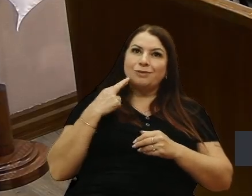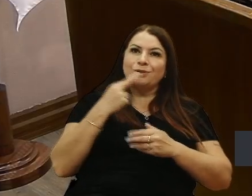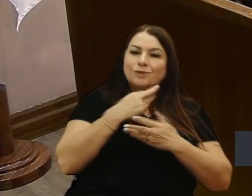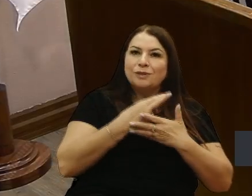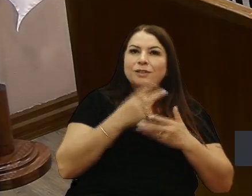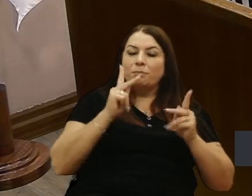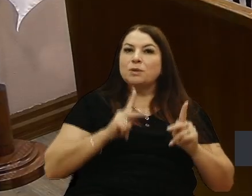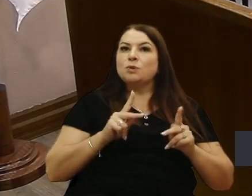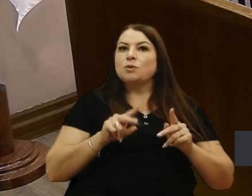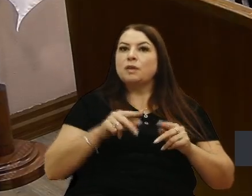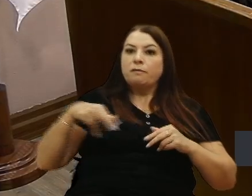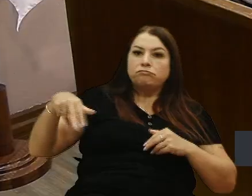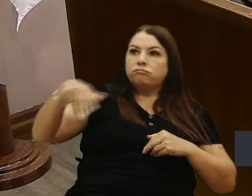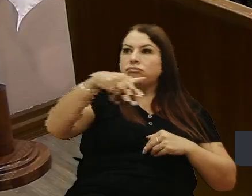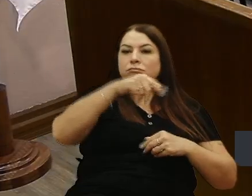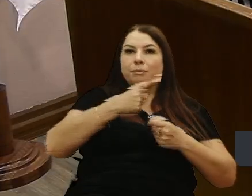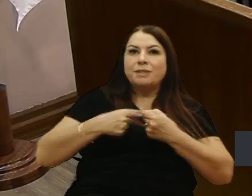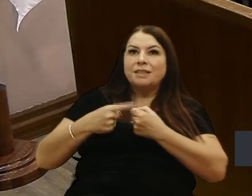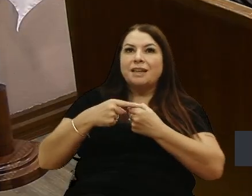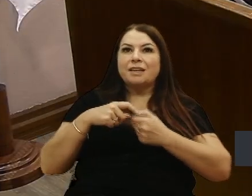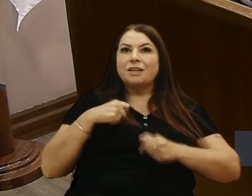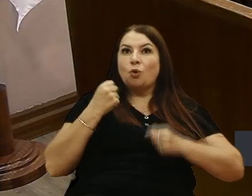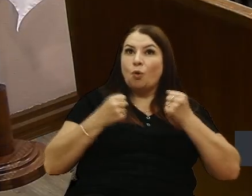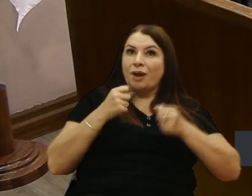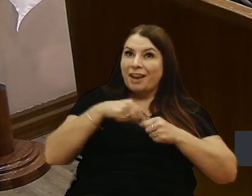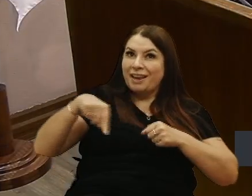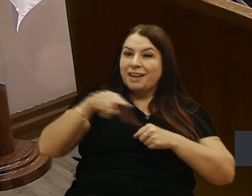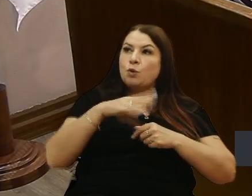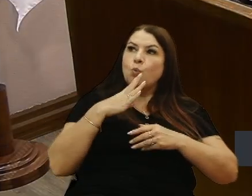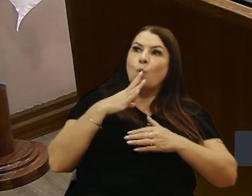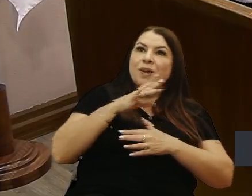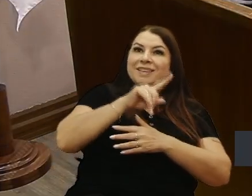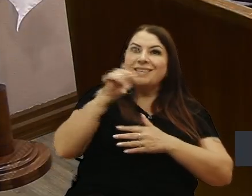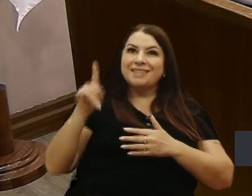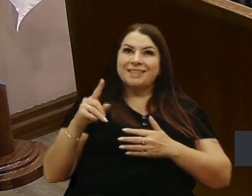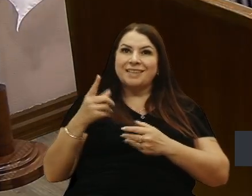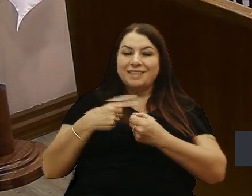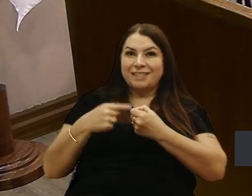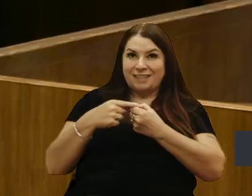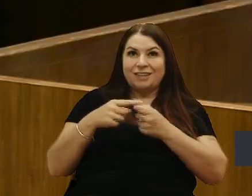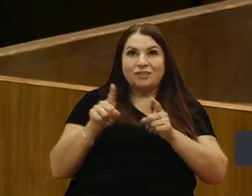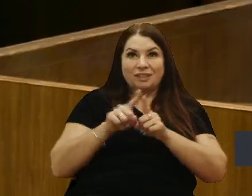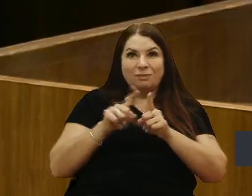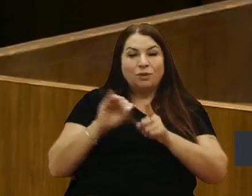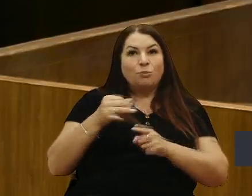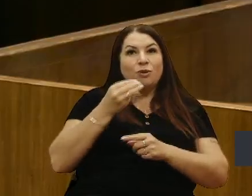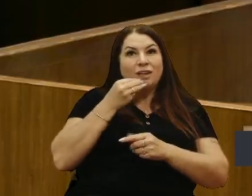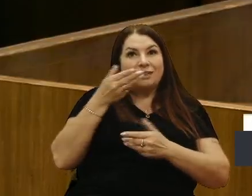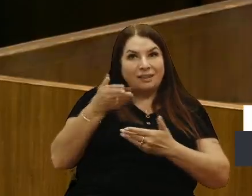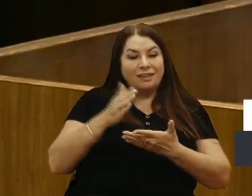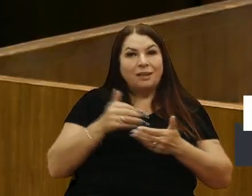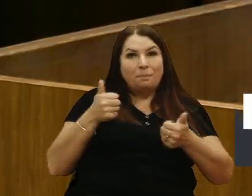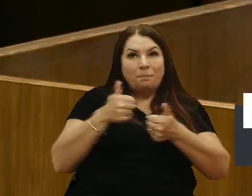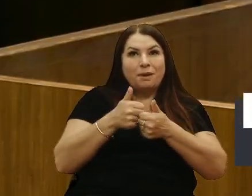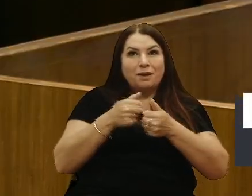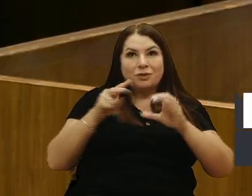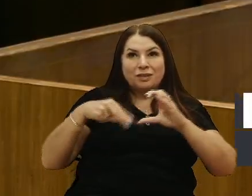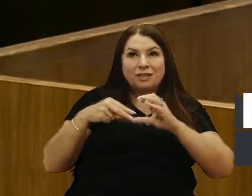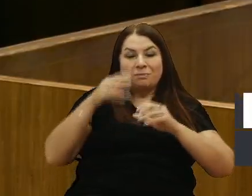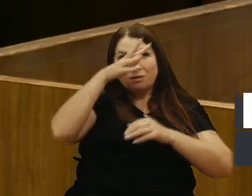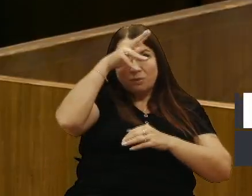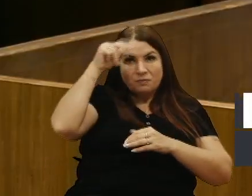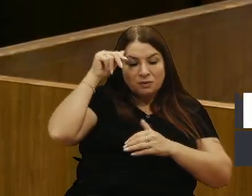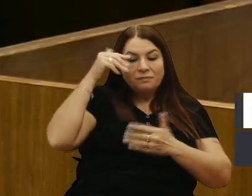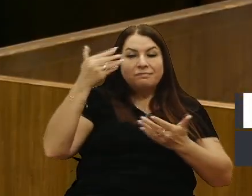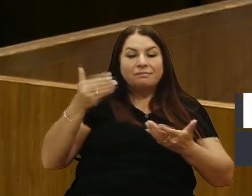restaurantes, são pessoas que vão andar pela nossa cidade, correr pela nossa cidade, conhecer a nossa cidade, inclusive a oportunidade de estar aqui, pertinho da Câmara, da